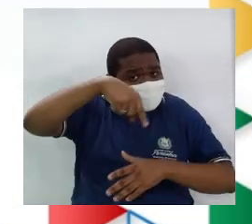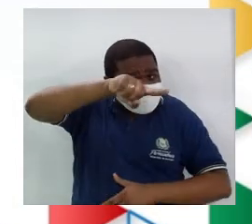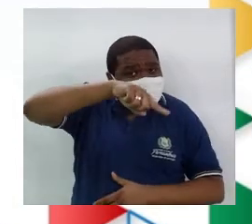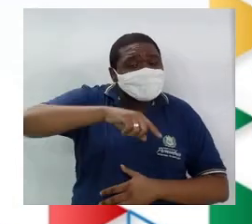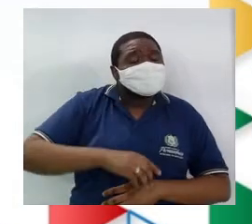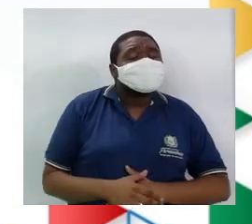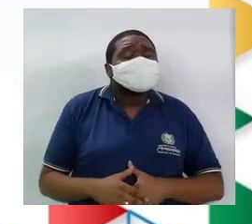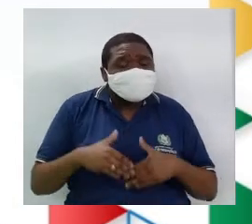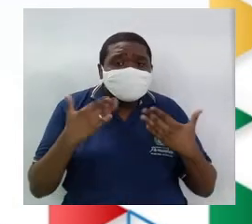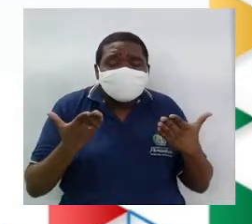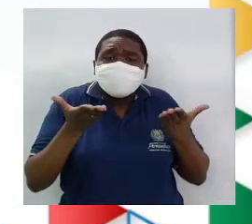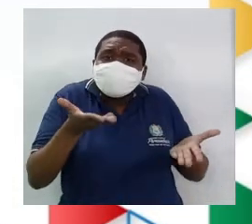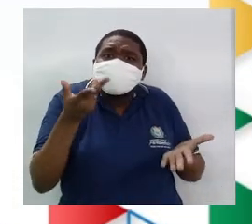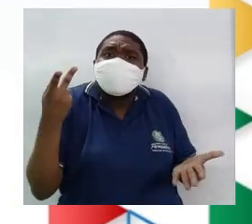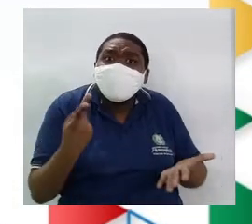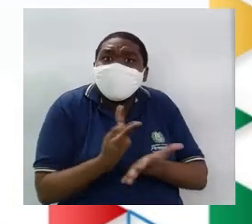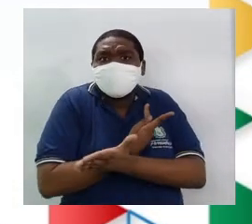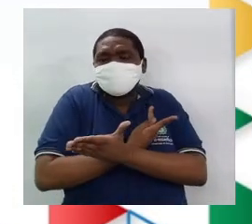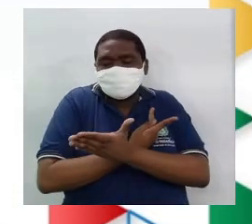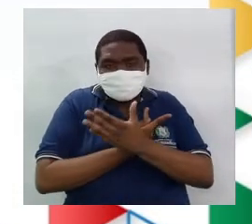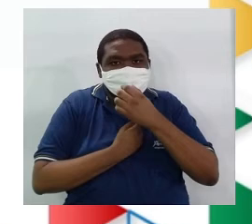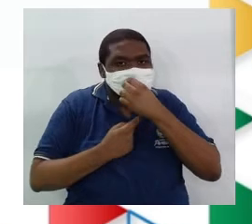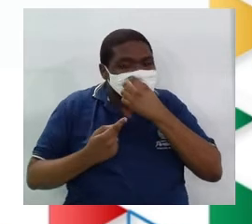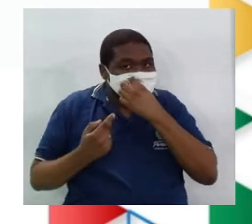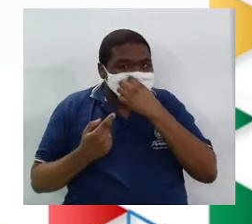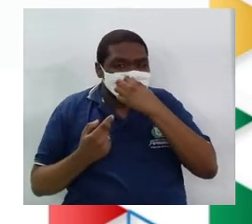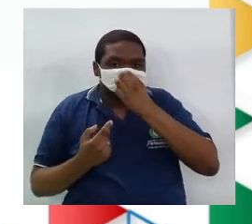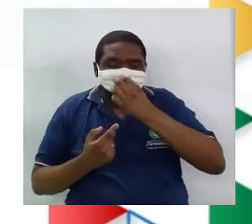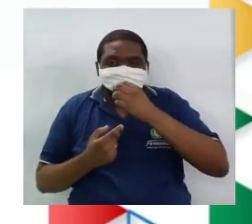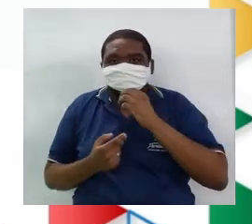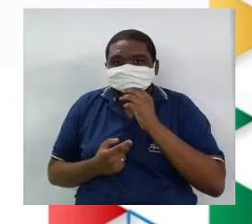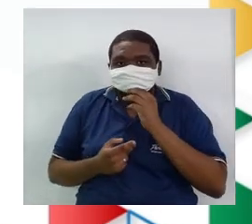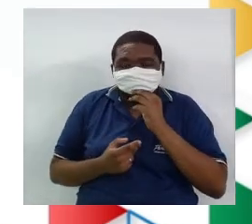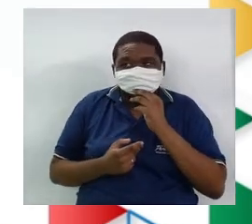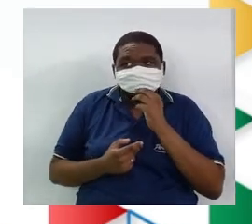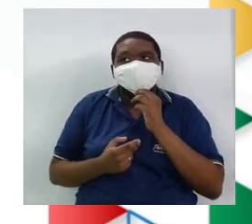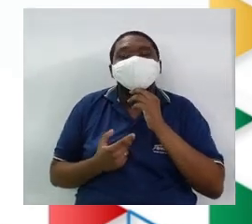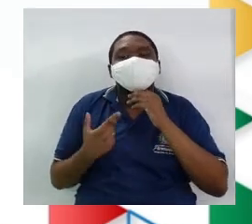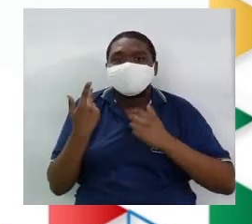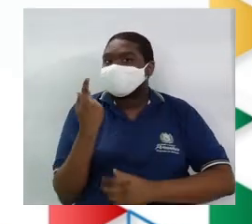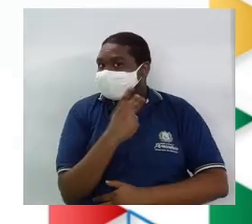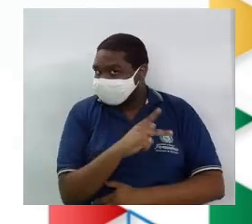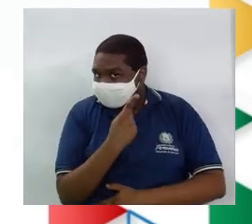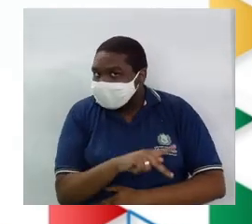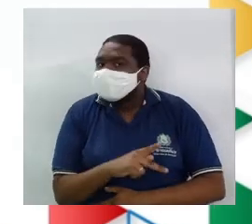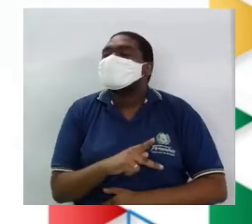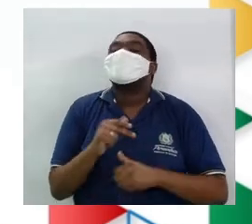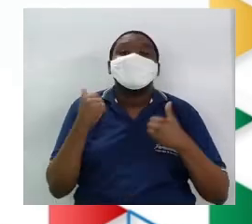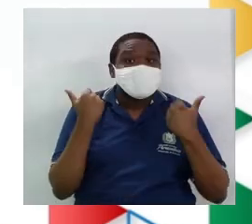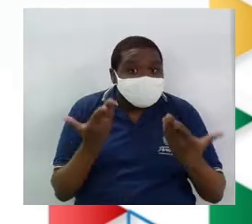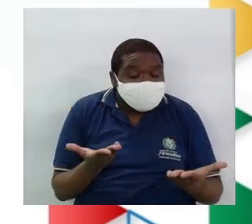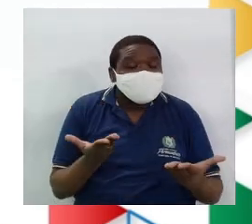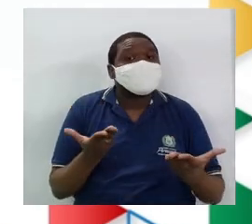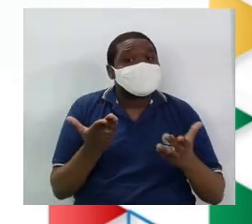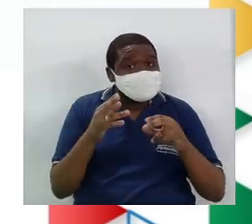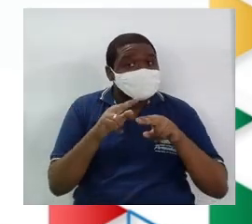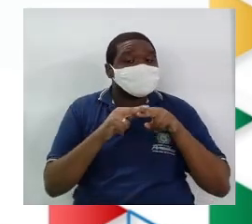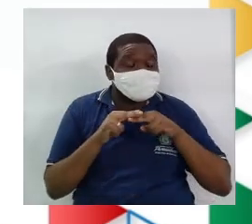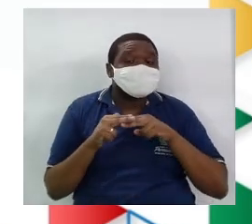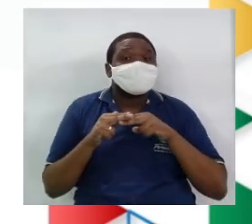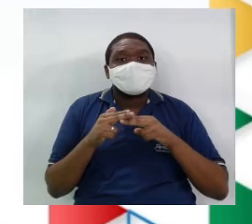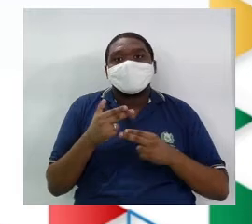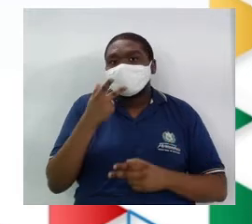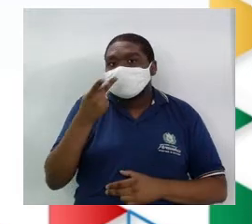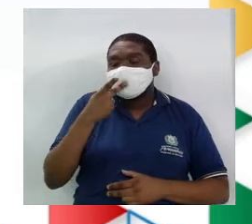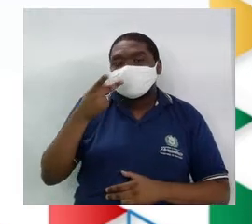partir deste acontecimento, ou seja, desta revelação a ele, dada a ele, ainda segundo a entidade,